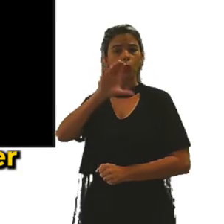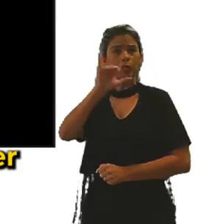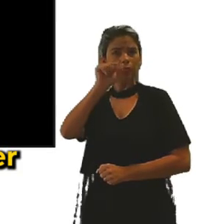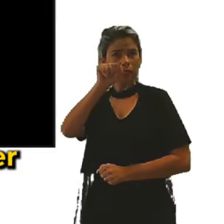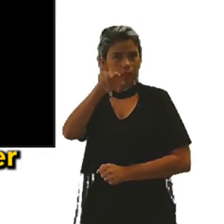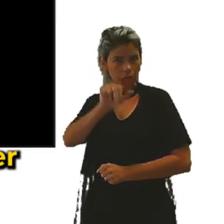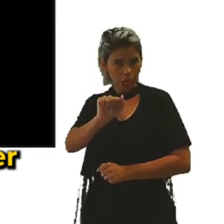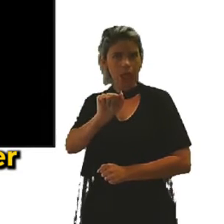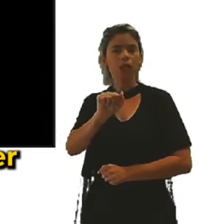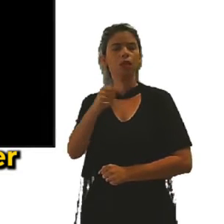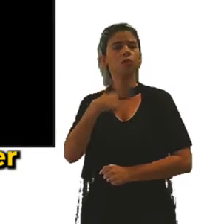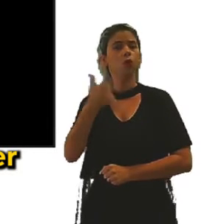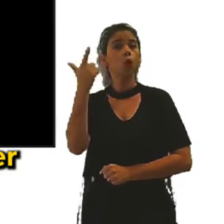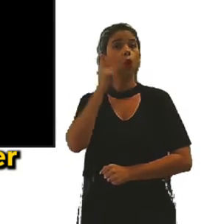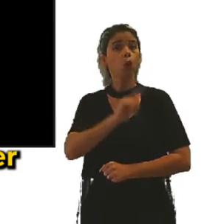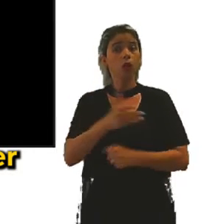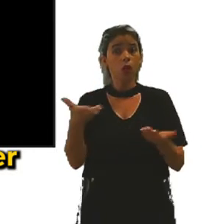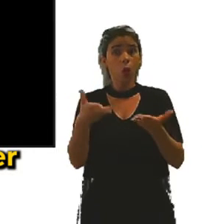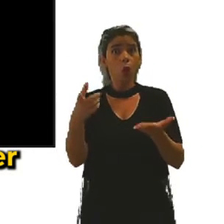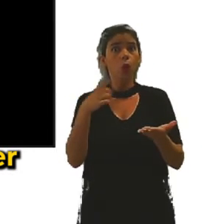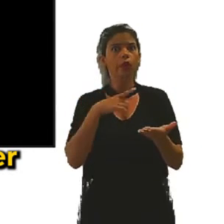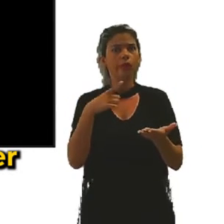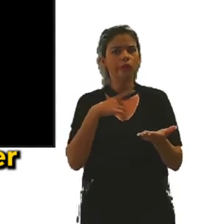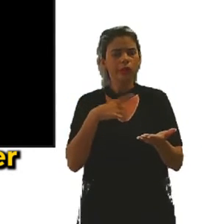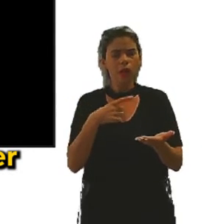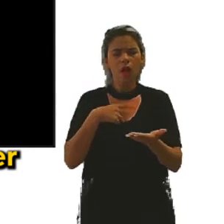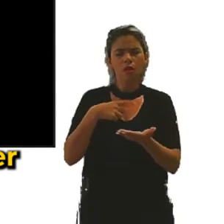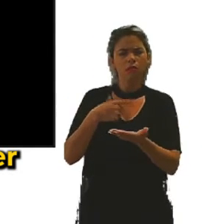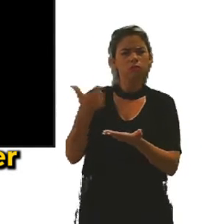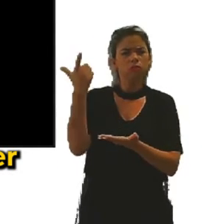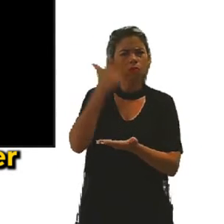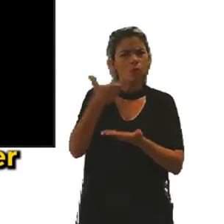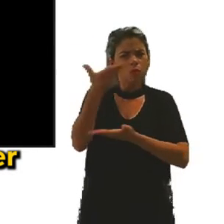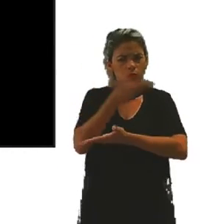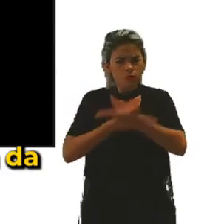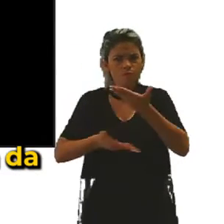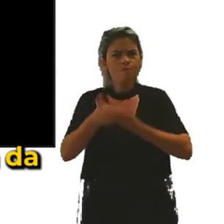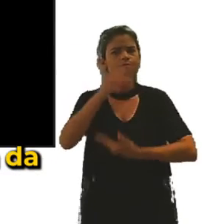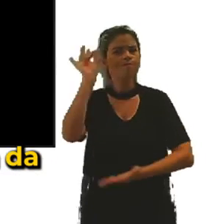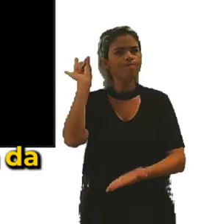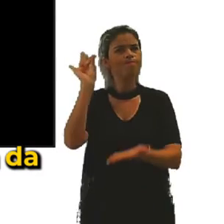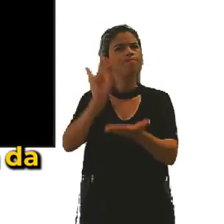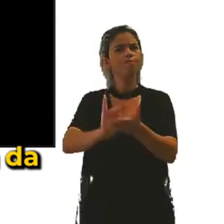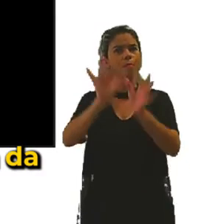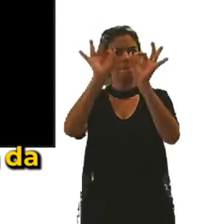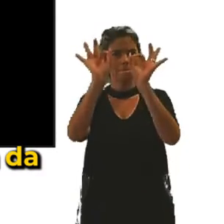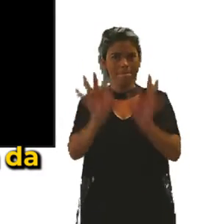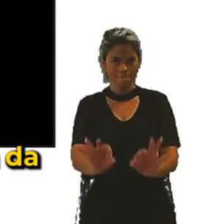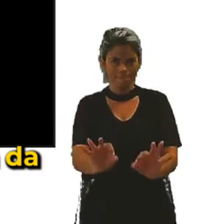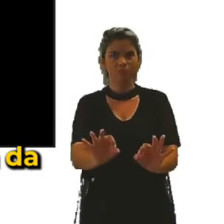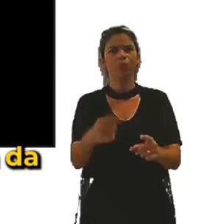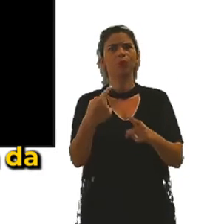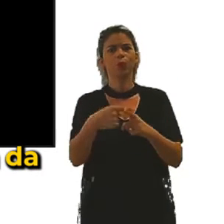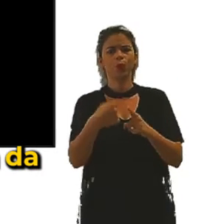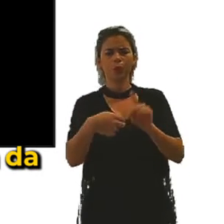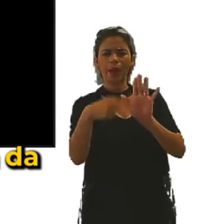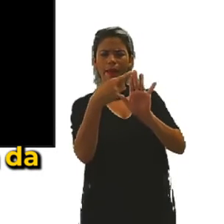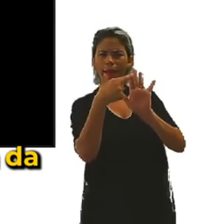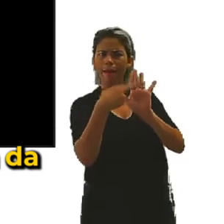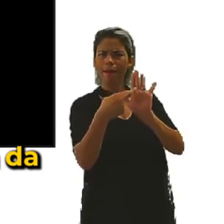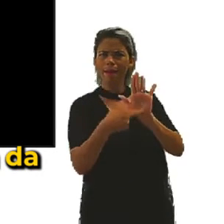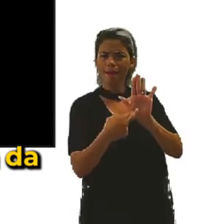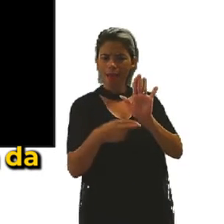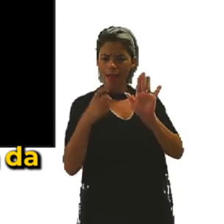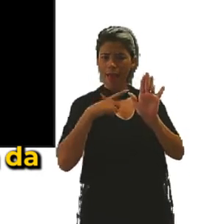para que possamos, então, estabelecer interpretações e efetividade para que estes critérios em que